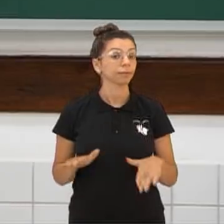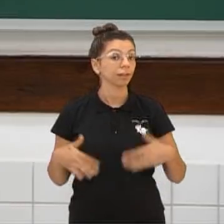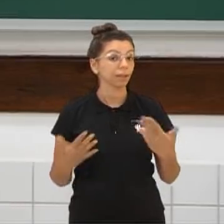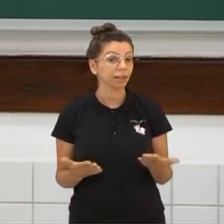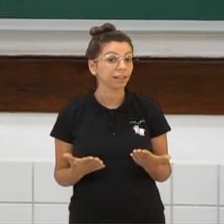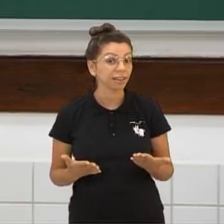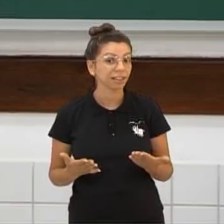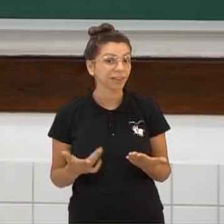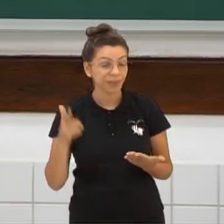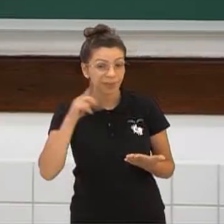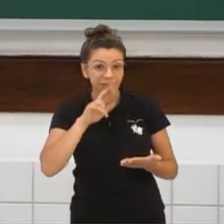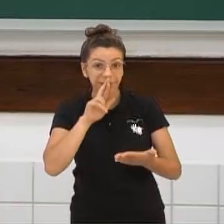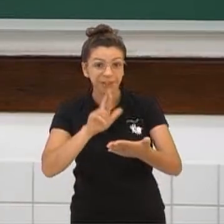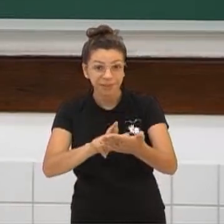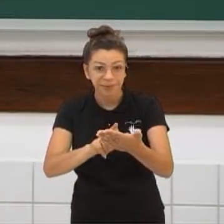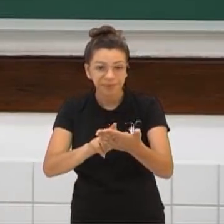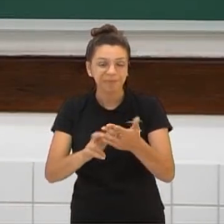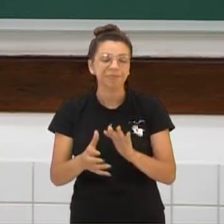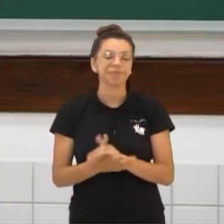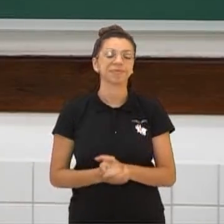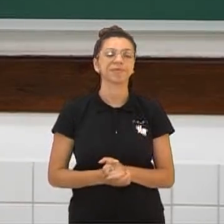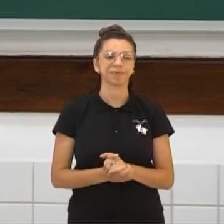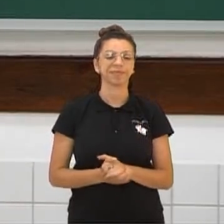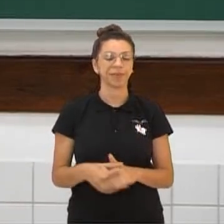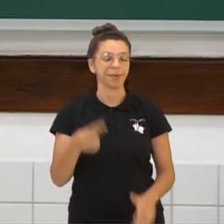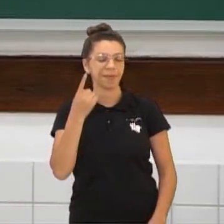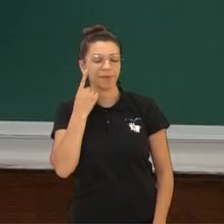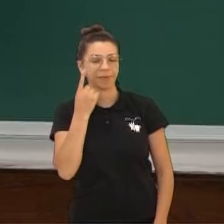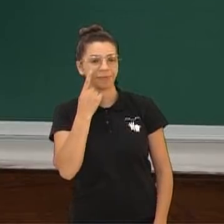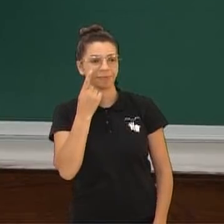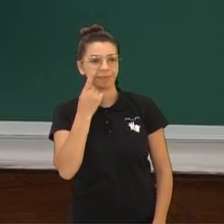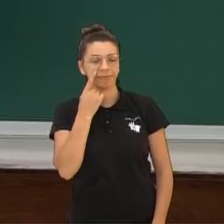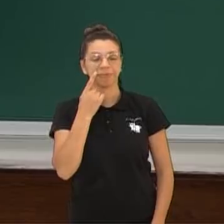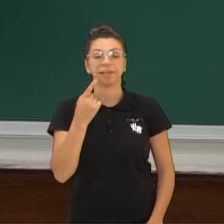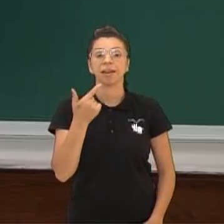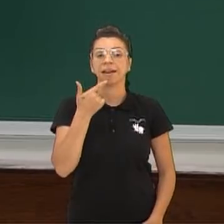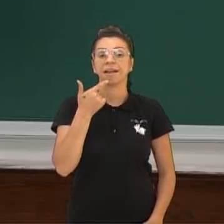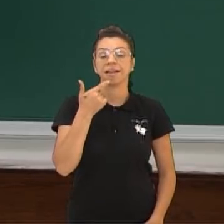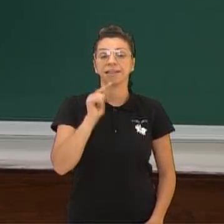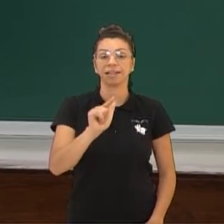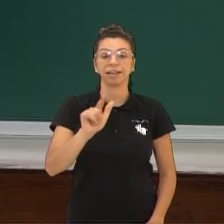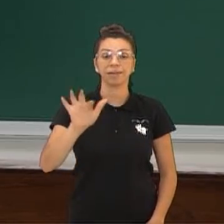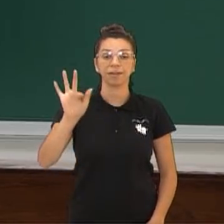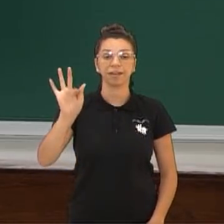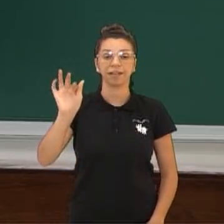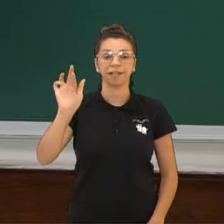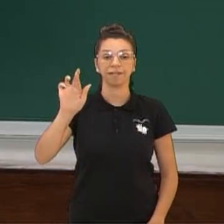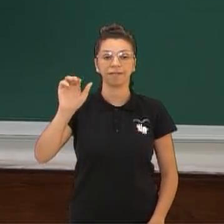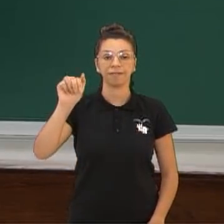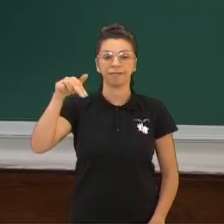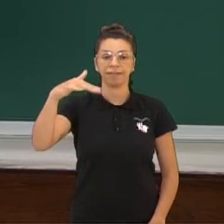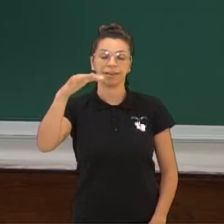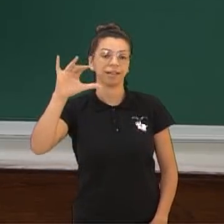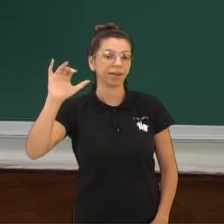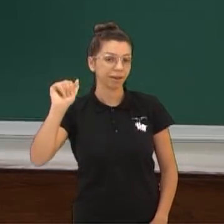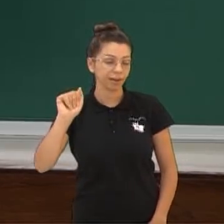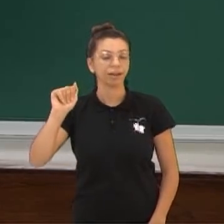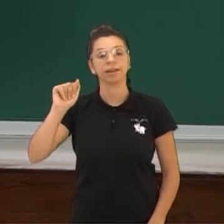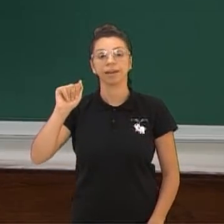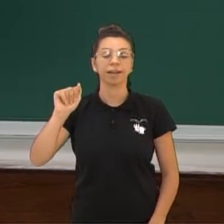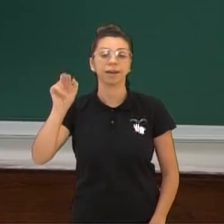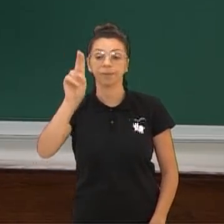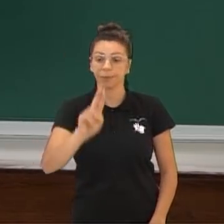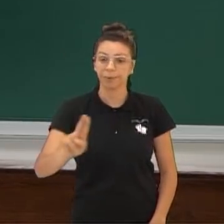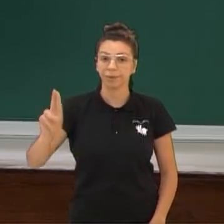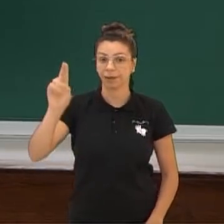E aí, gente, conseguiram responder? Vamos conferir então. Língua franca é uma língua usada como meio de comunicação entre pessoas